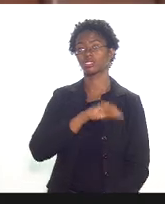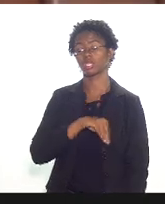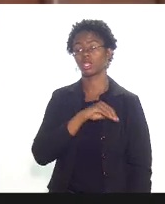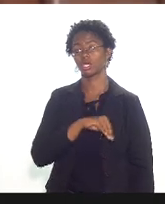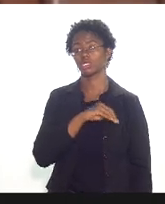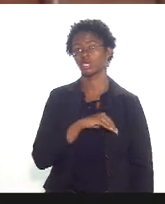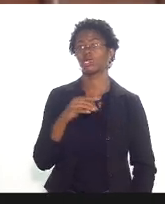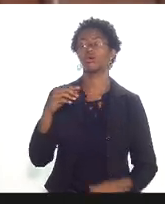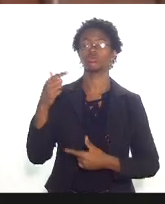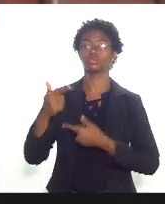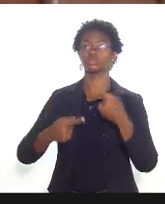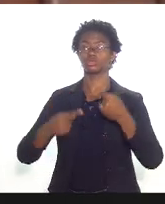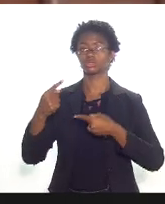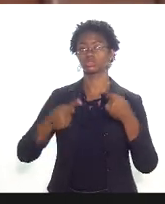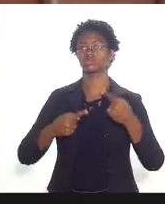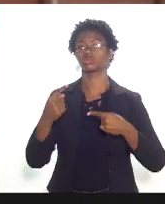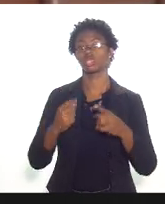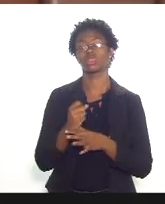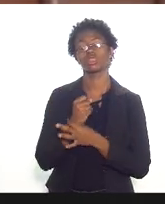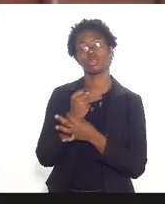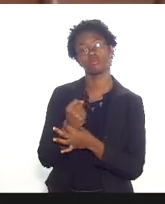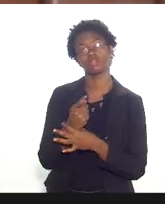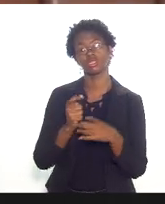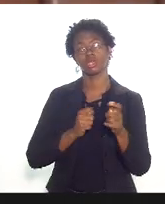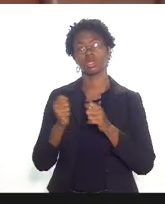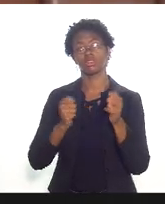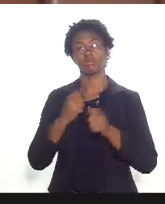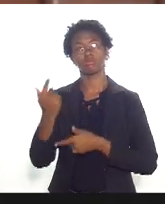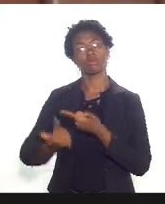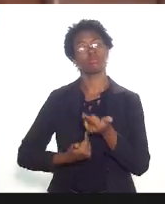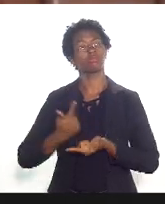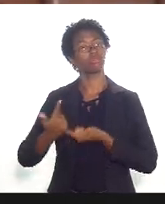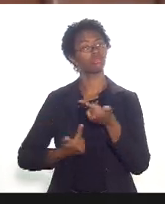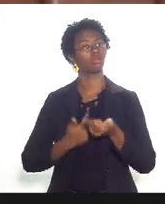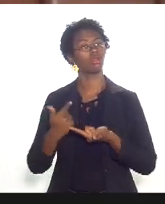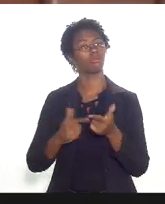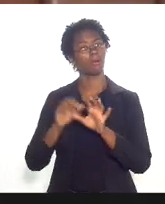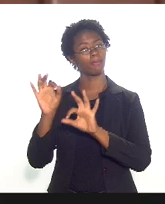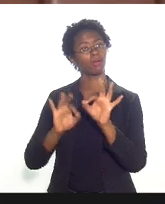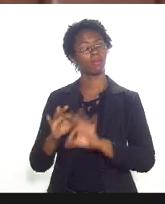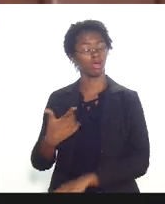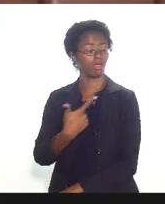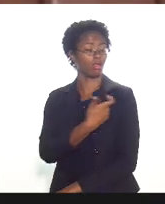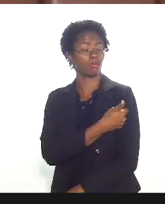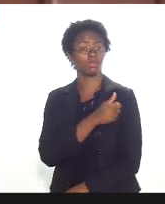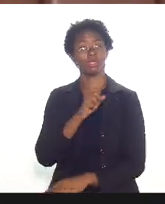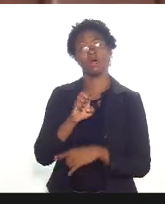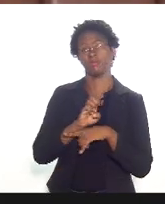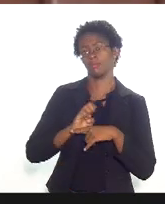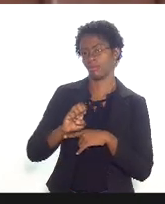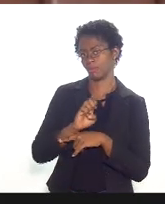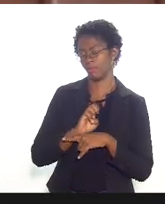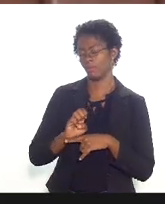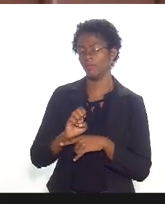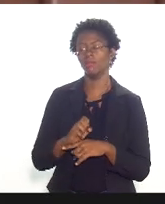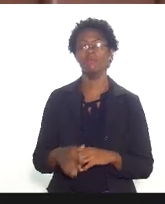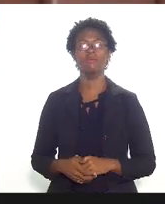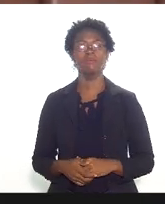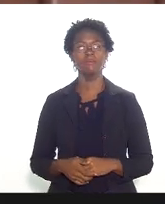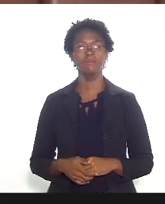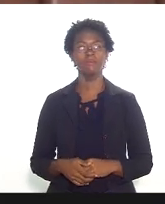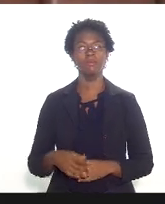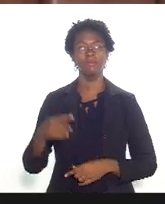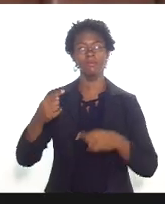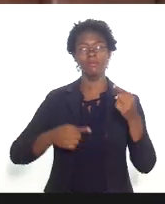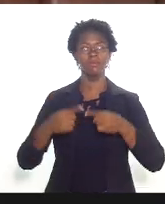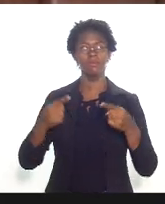sobre a defesa da economia e do trabalho por um plano de vacinação estadual. Discussão sobre o